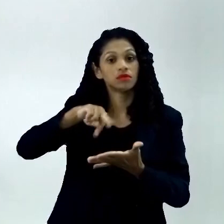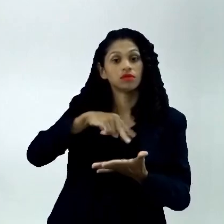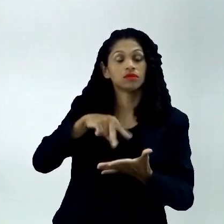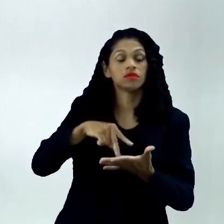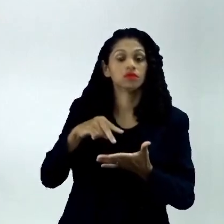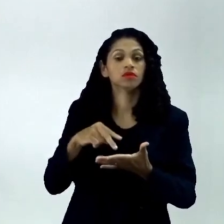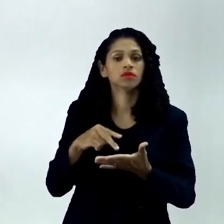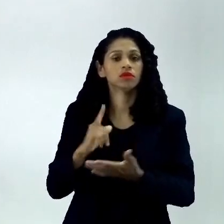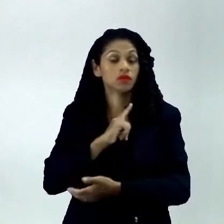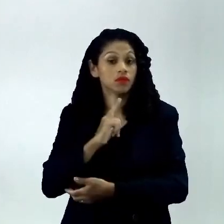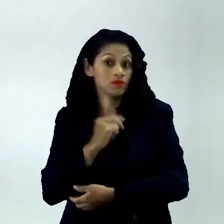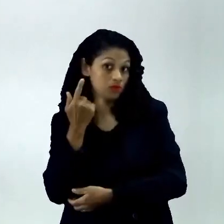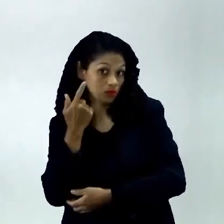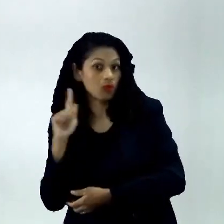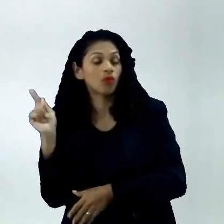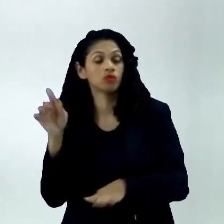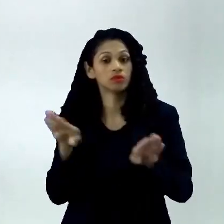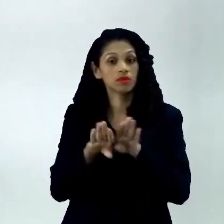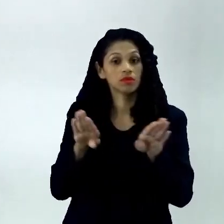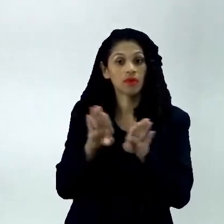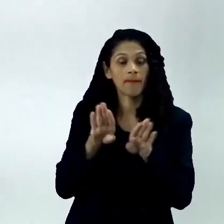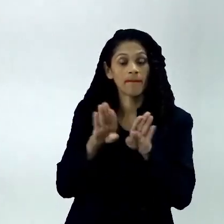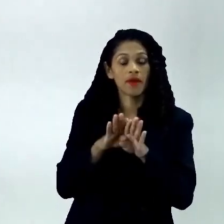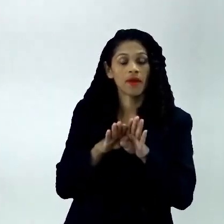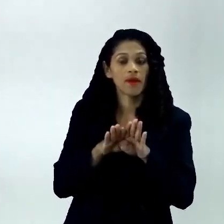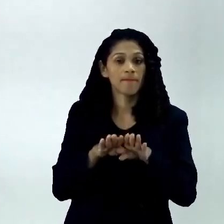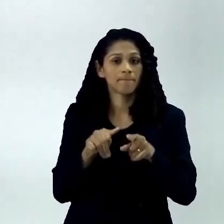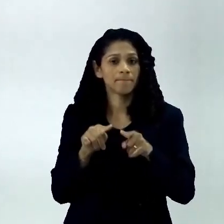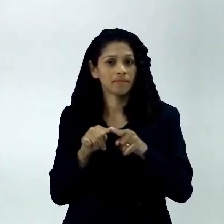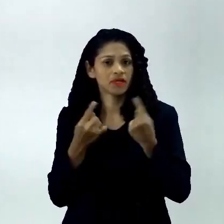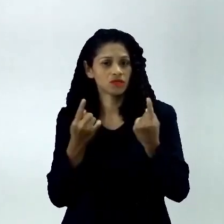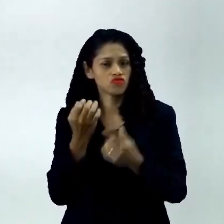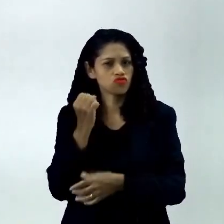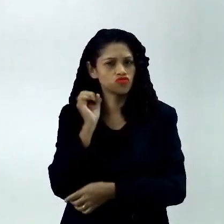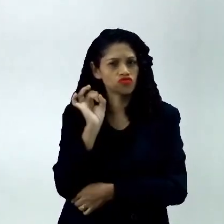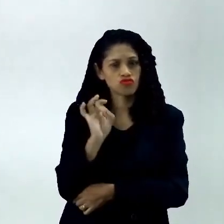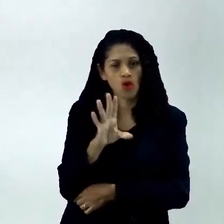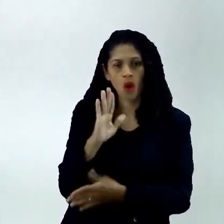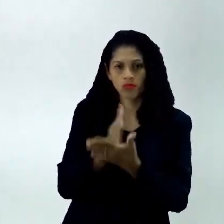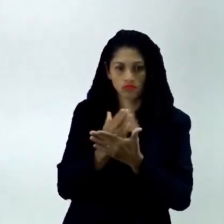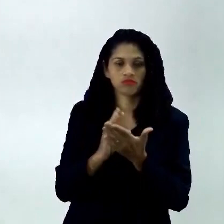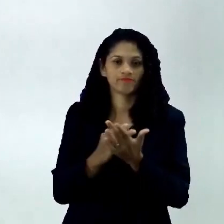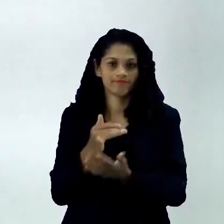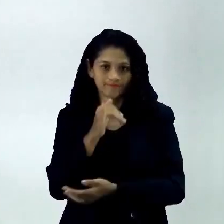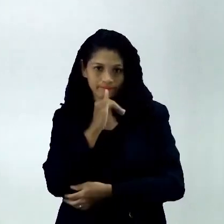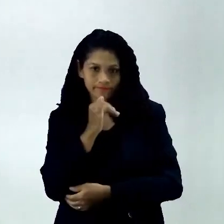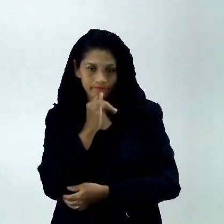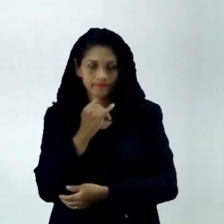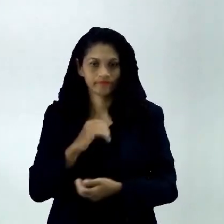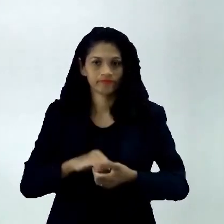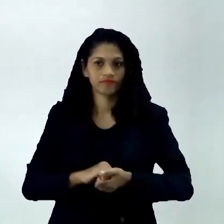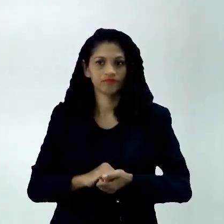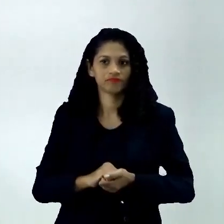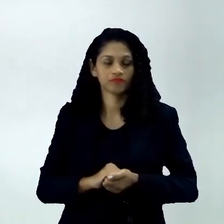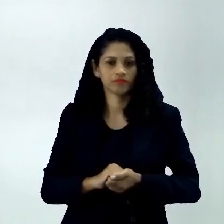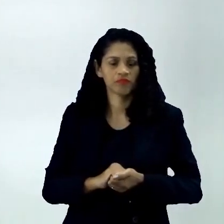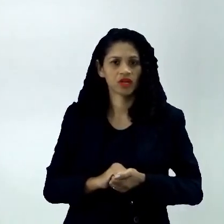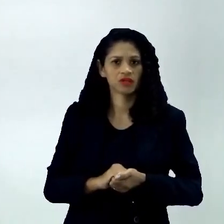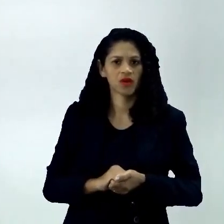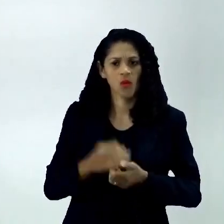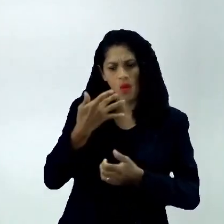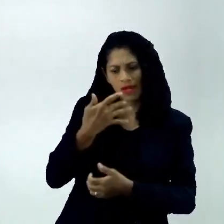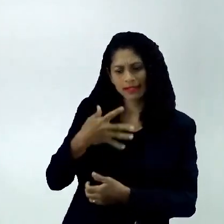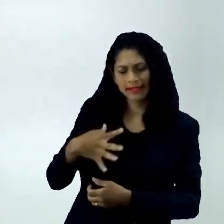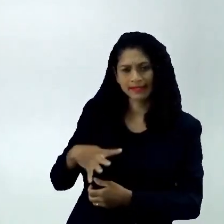diversas, mas aqui é só para vocês entenderem esse direcionamento de tipo, passagem da puberdade, da infância para vida